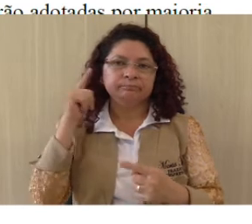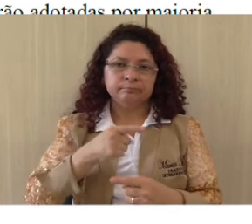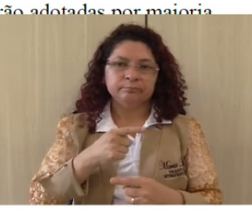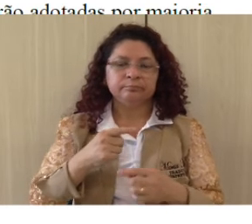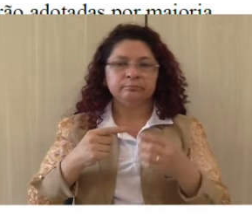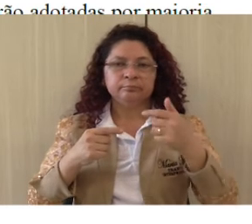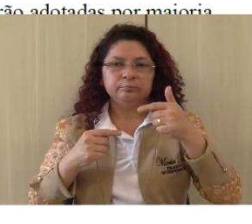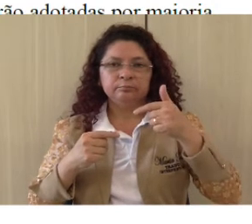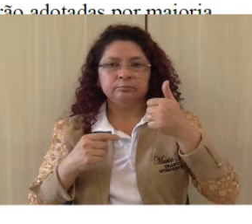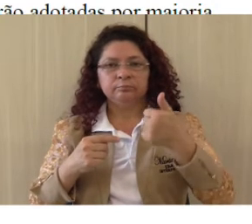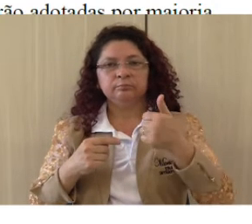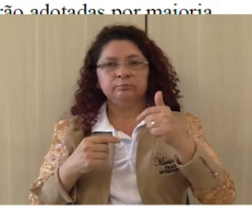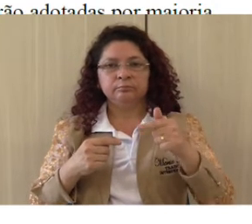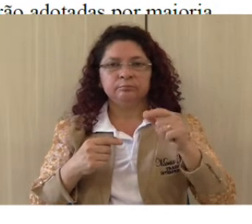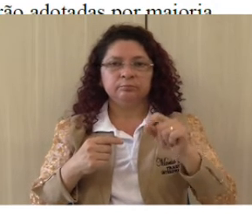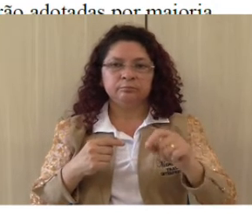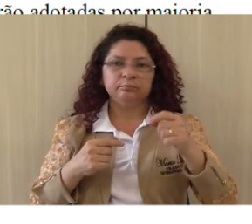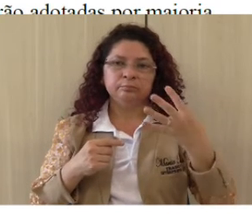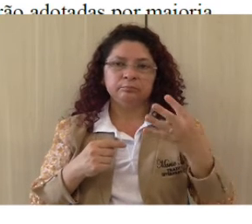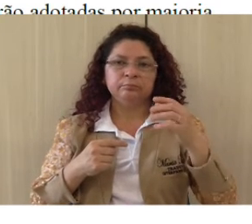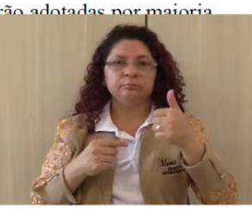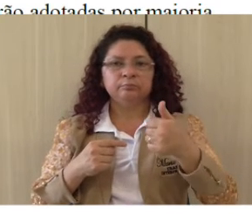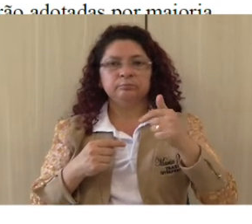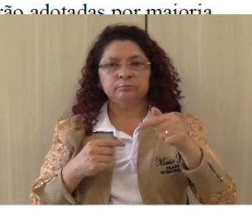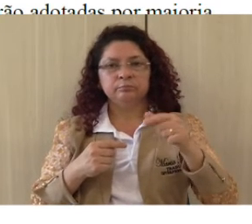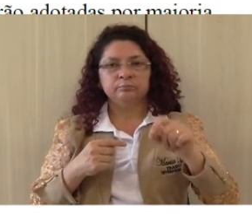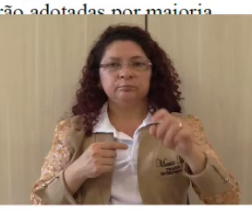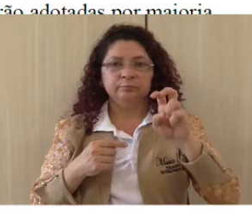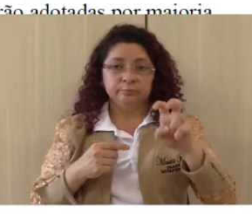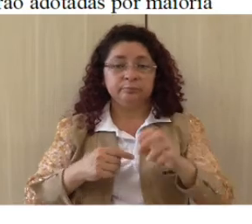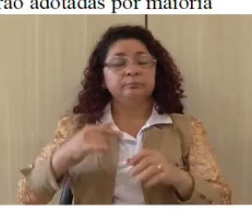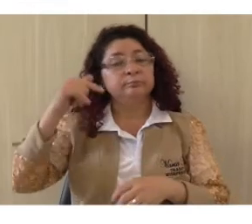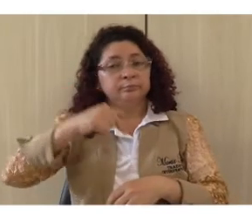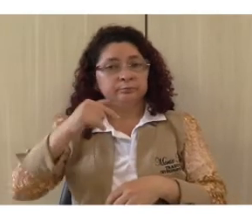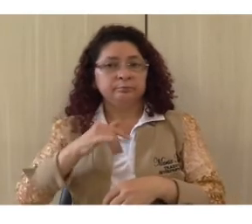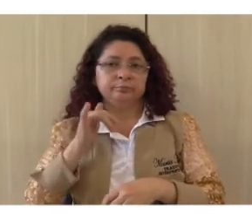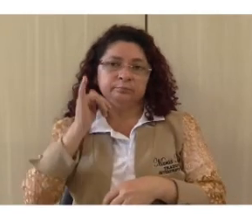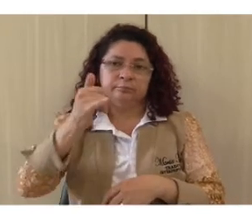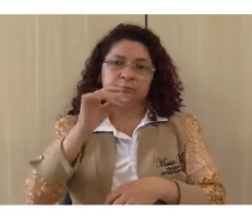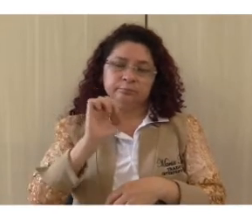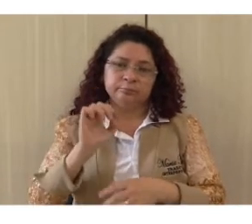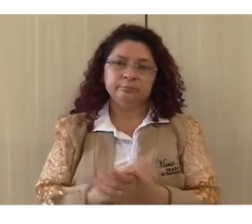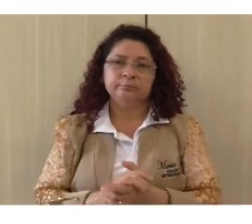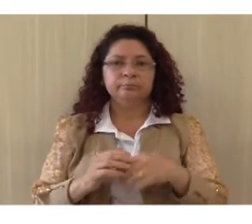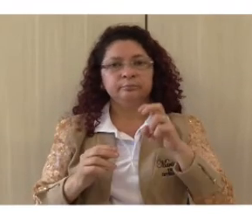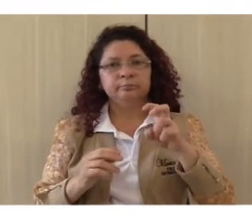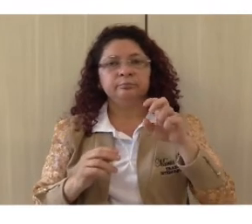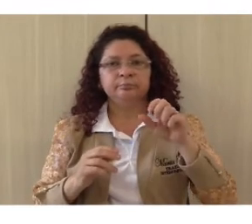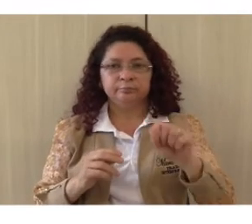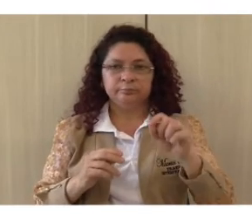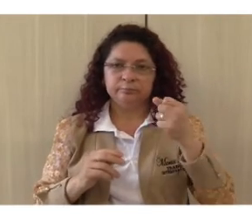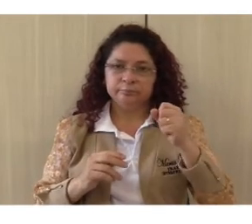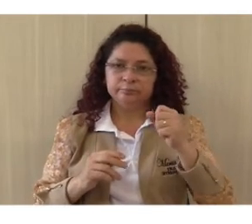no item 17.4 e 17.5 deste edital. Item 5.8. Os candidatos